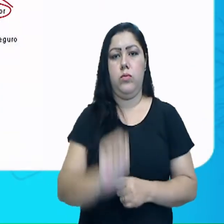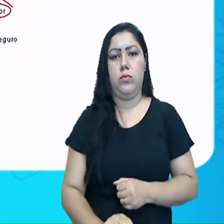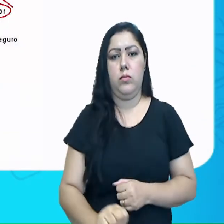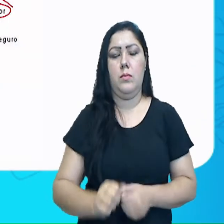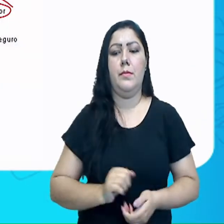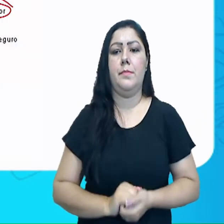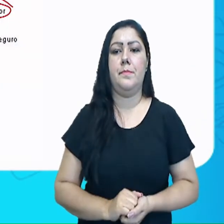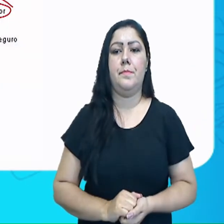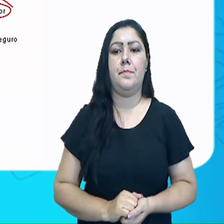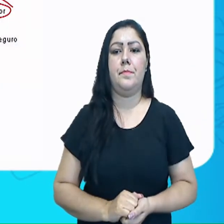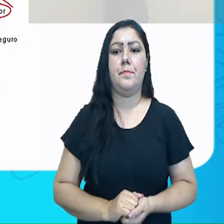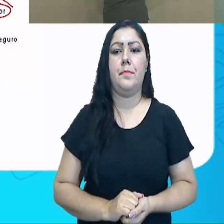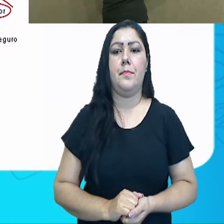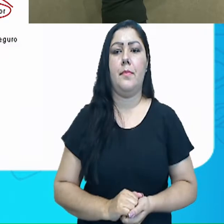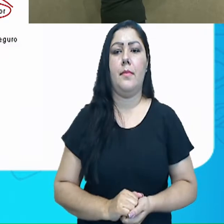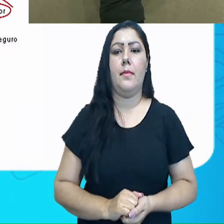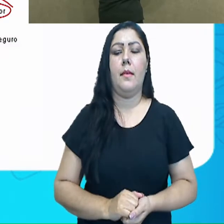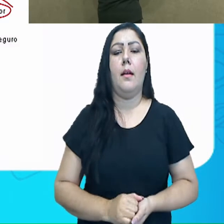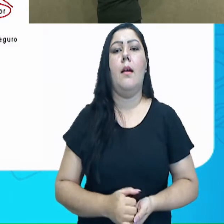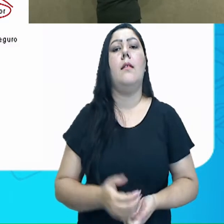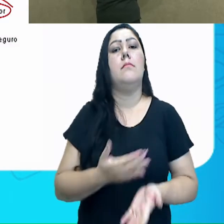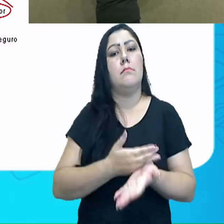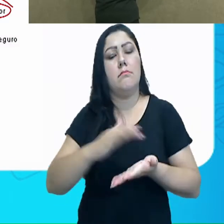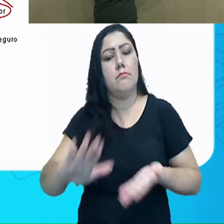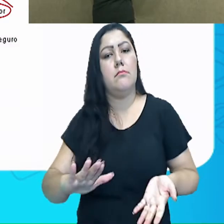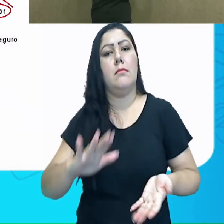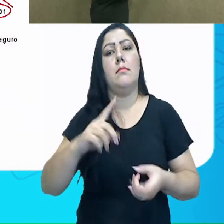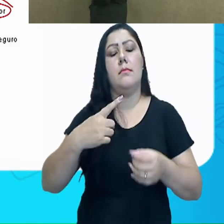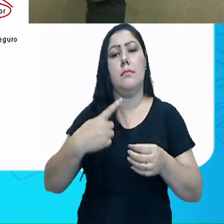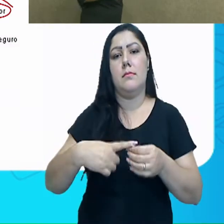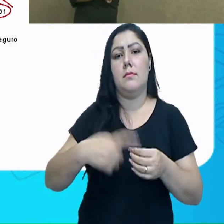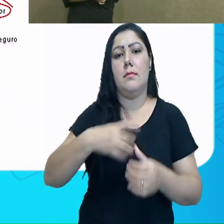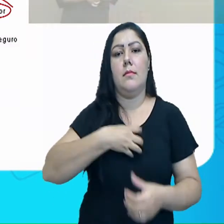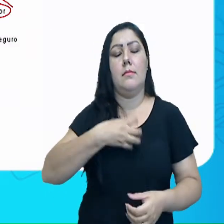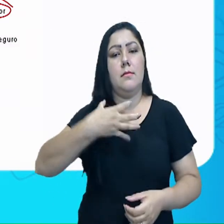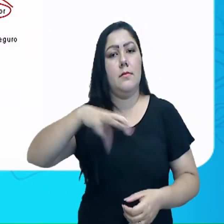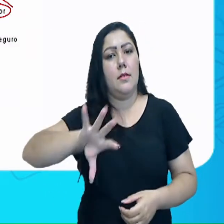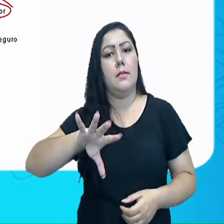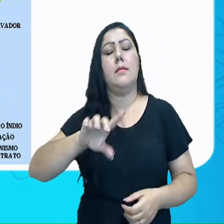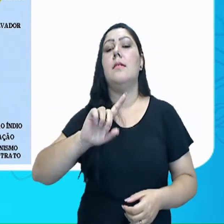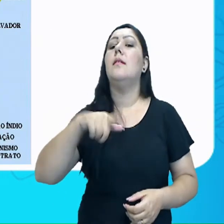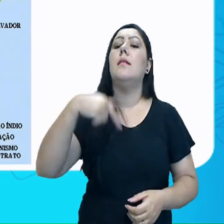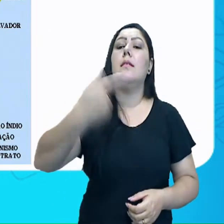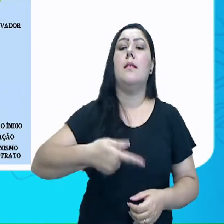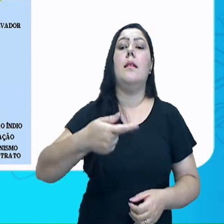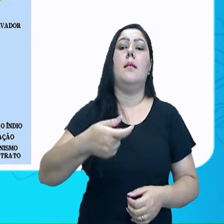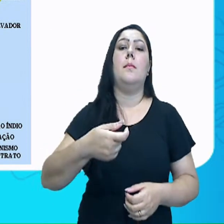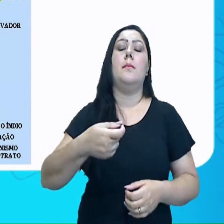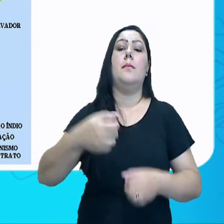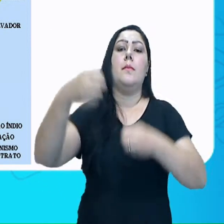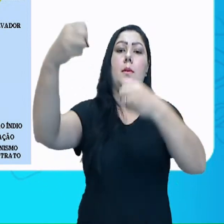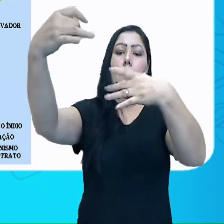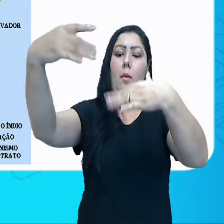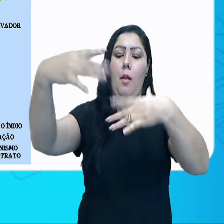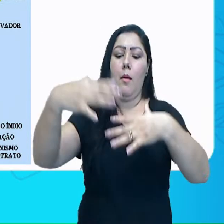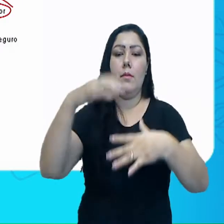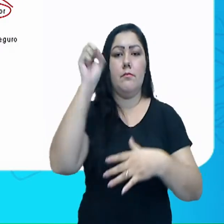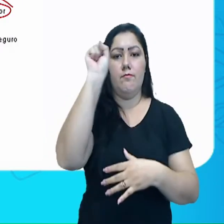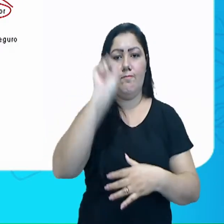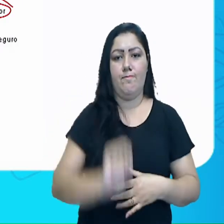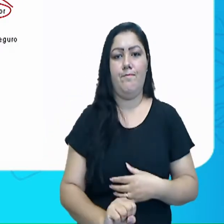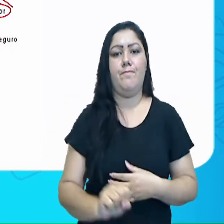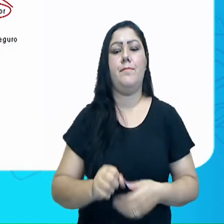surgiu em Salvador e depois se expandiu para a região sul. Também podemos